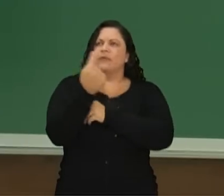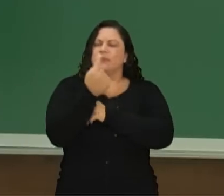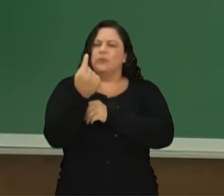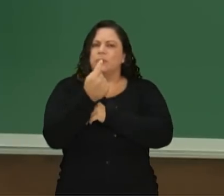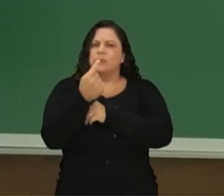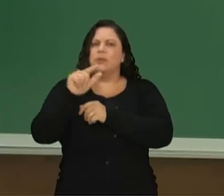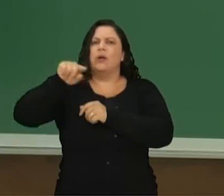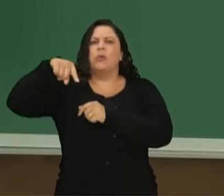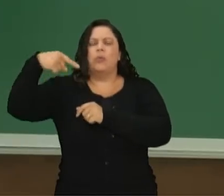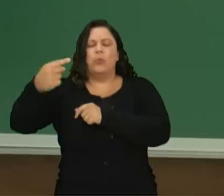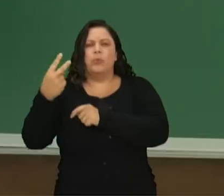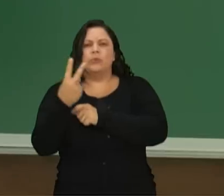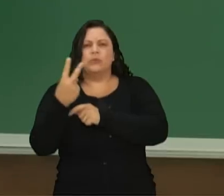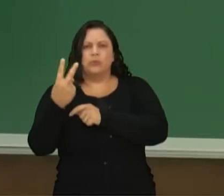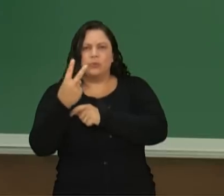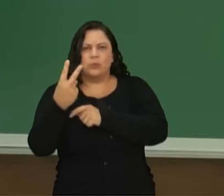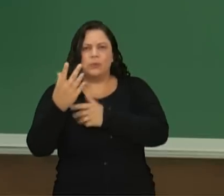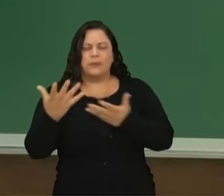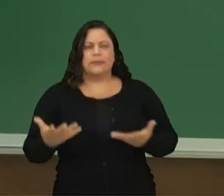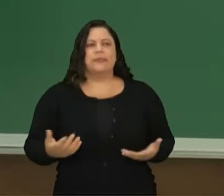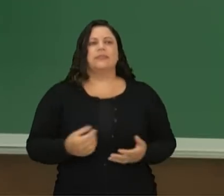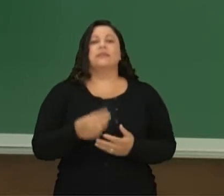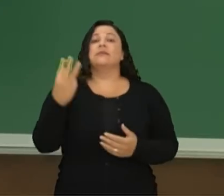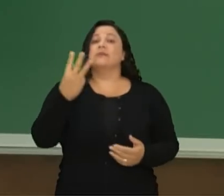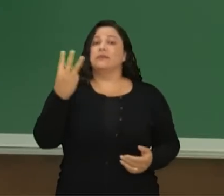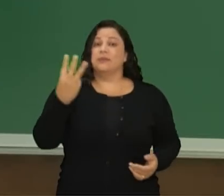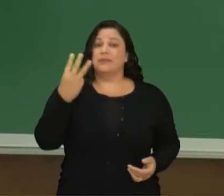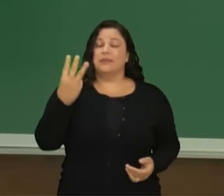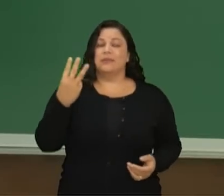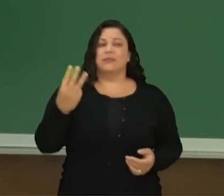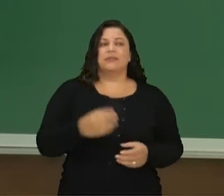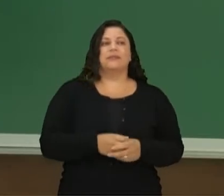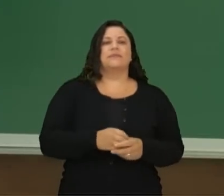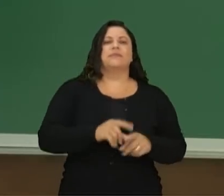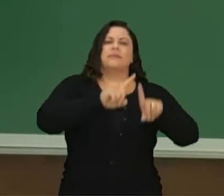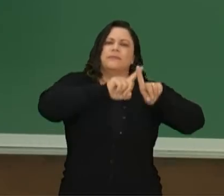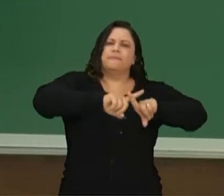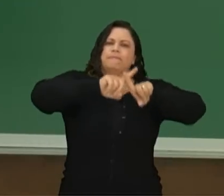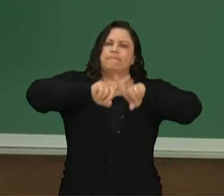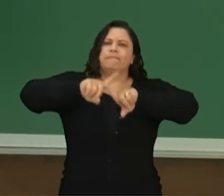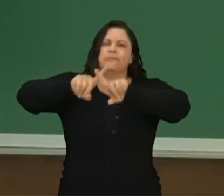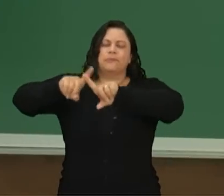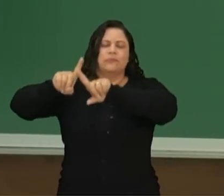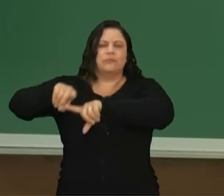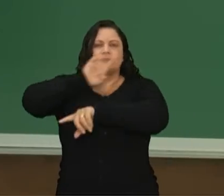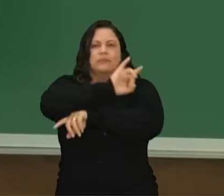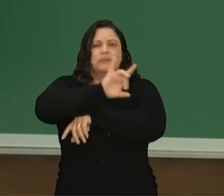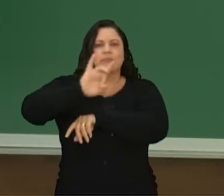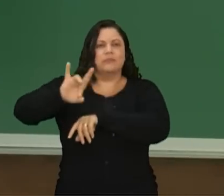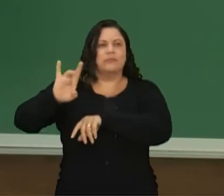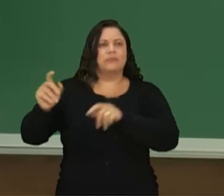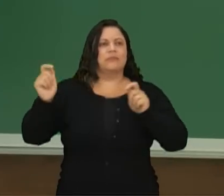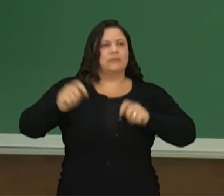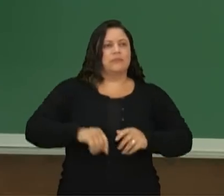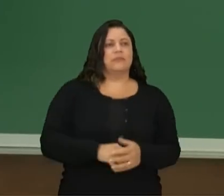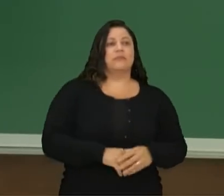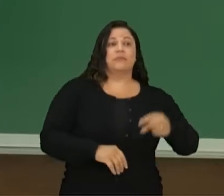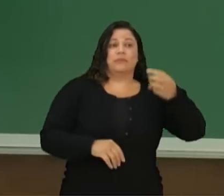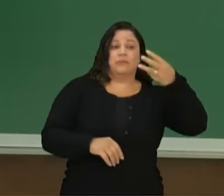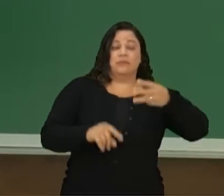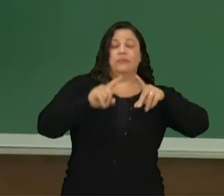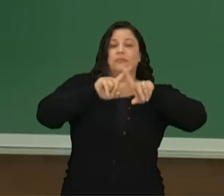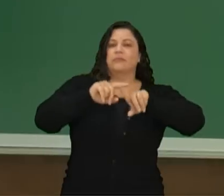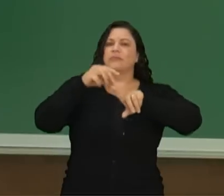peso 2 e a outra tinha peso 3. Fazendo as nossas multiplicações, eu tenho que 3 vezes 1 é